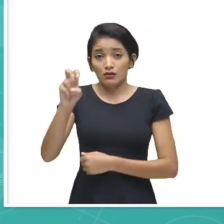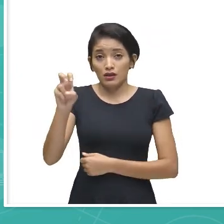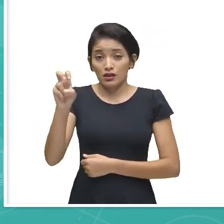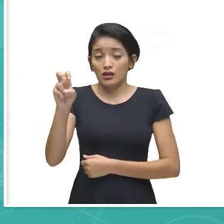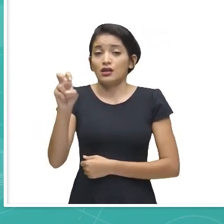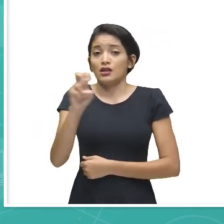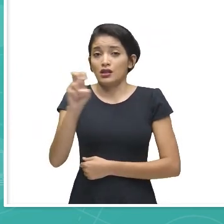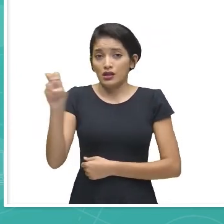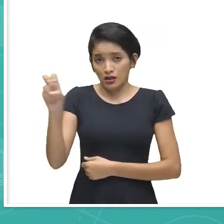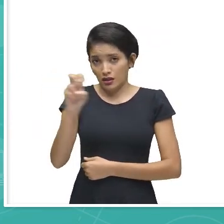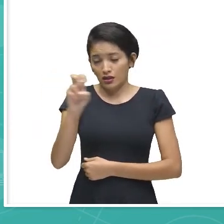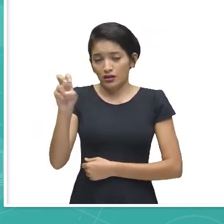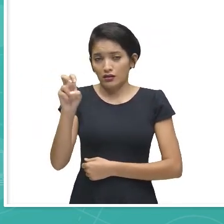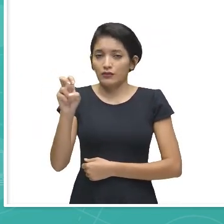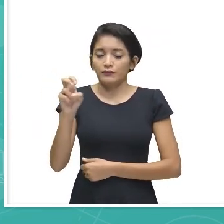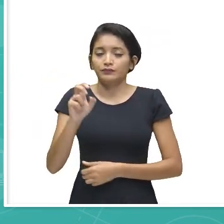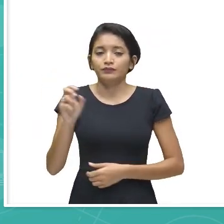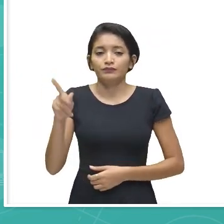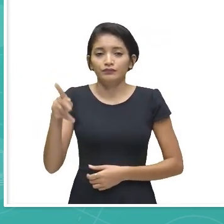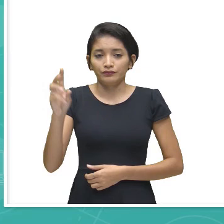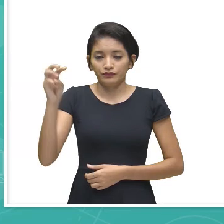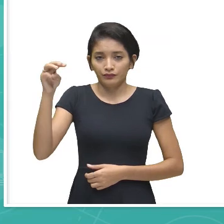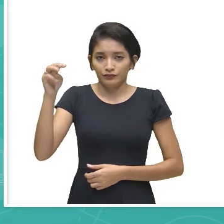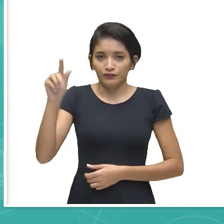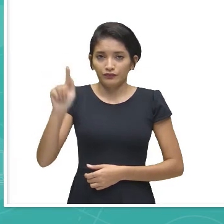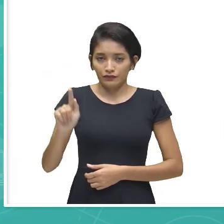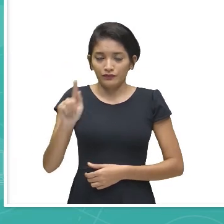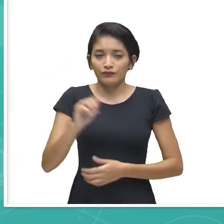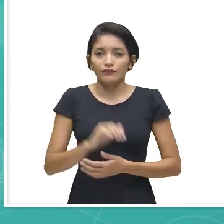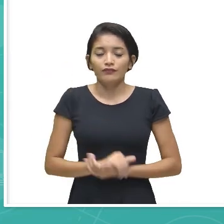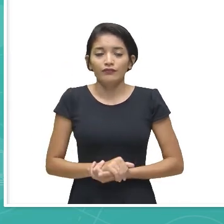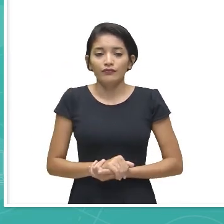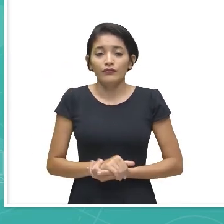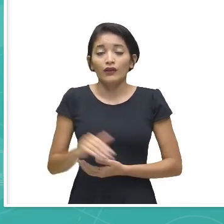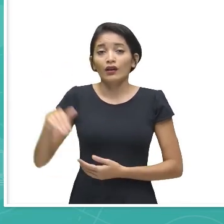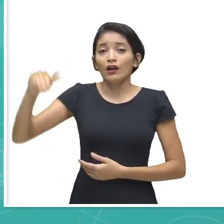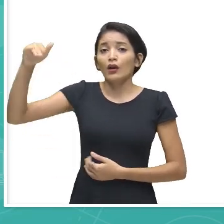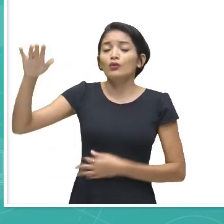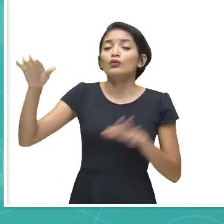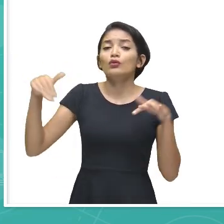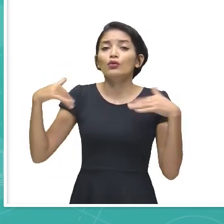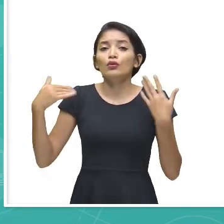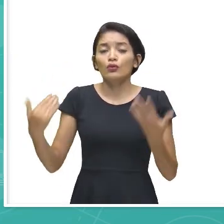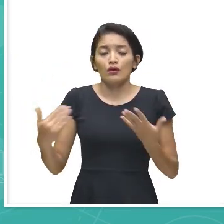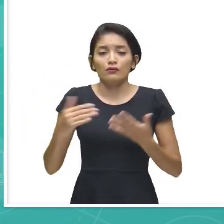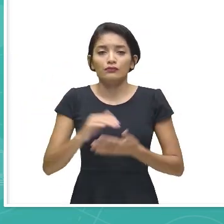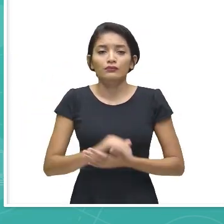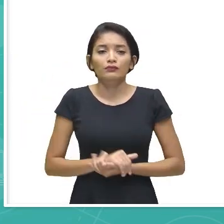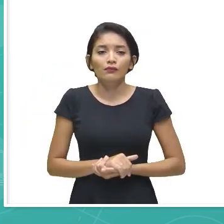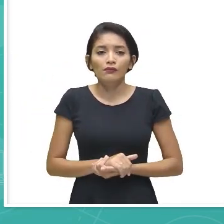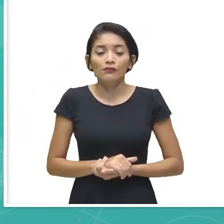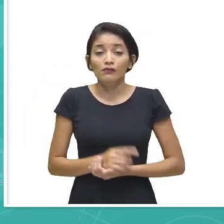55 quilos, tá? E de altura ela tem